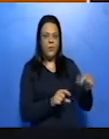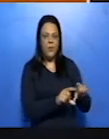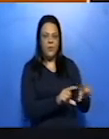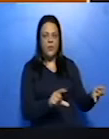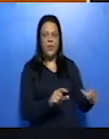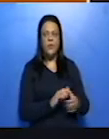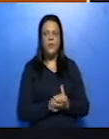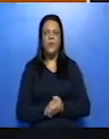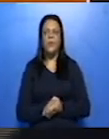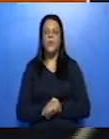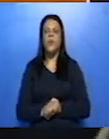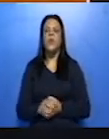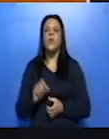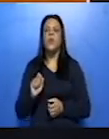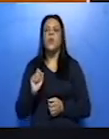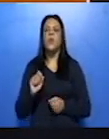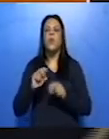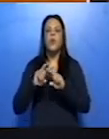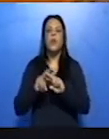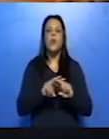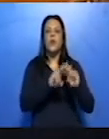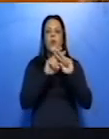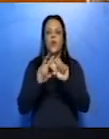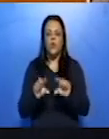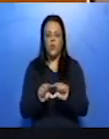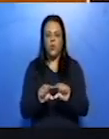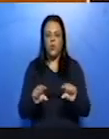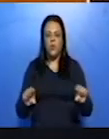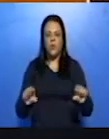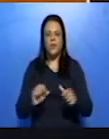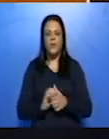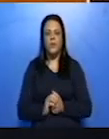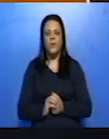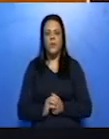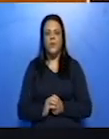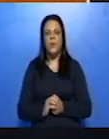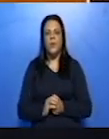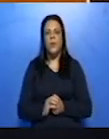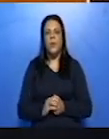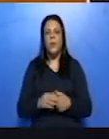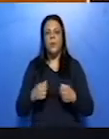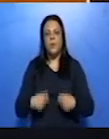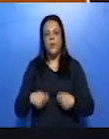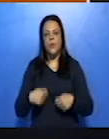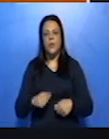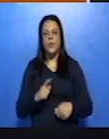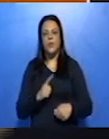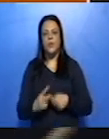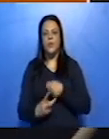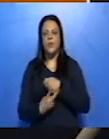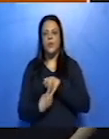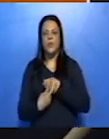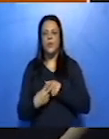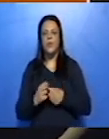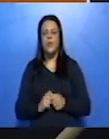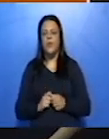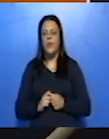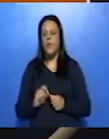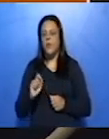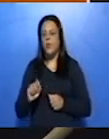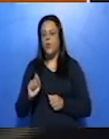Retomando, o que é uma oração? É um enunciado que contém pelo menos um verbo. Período